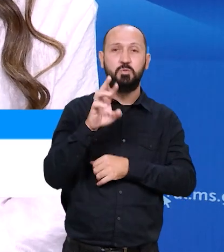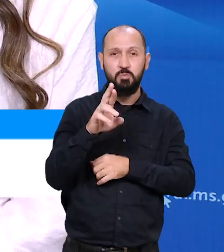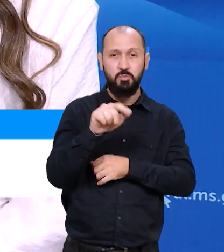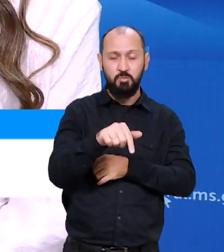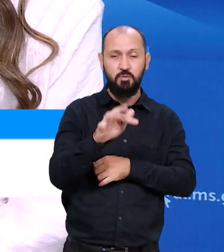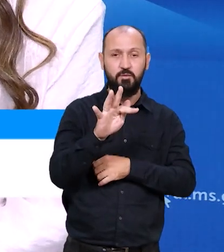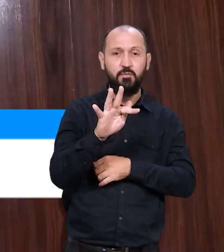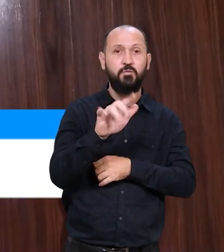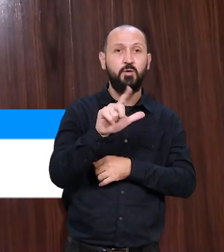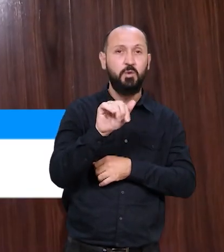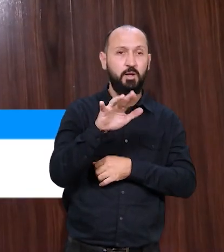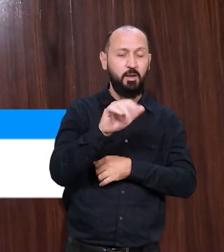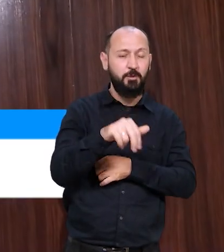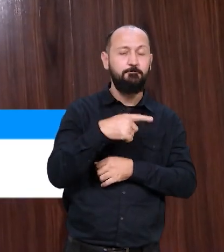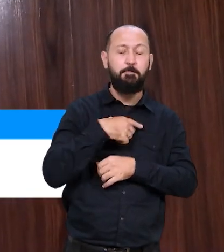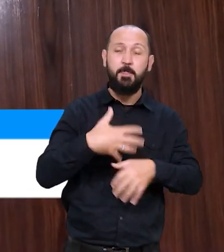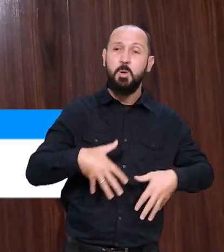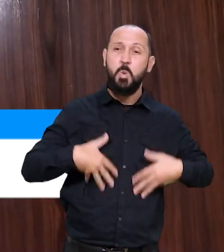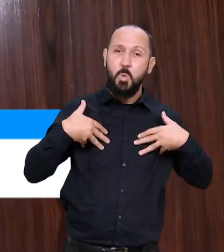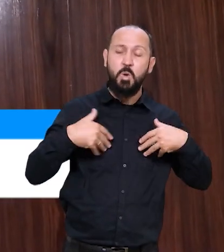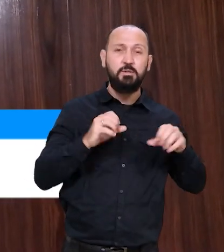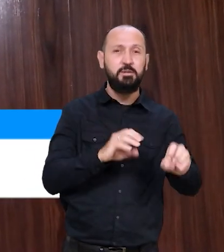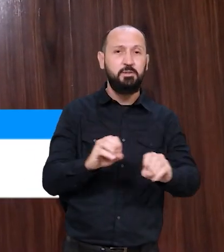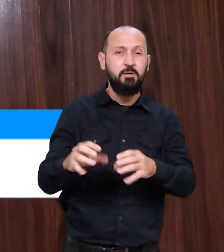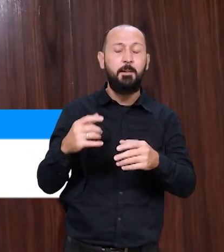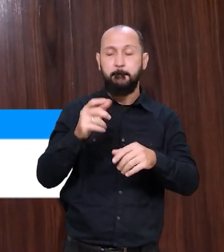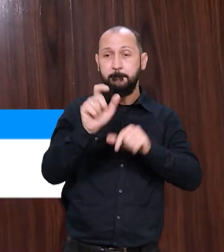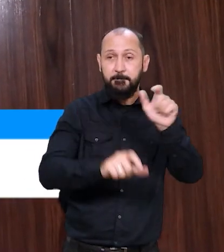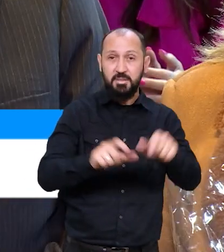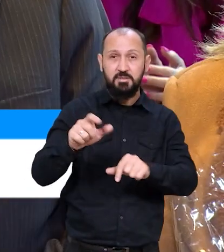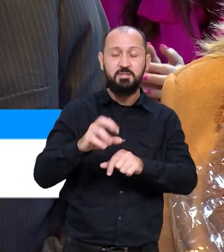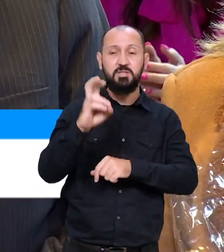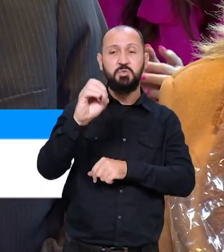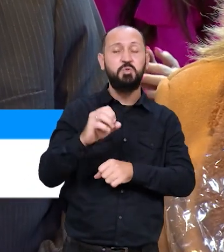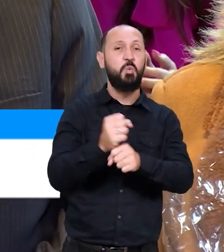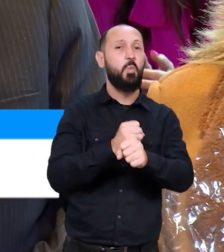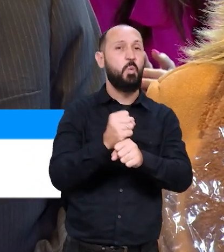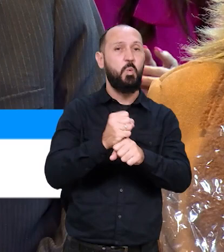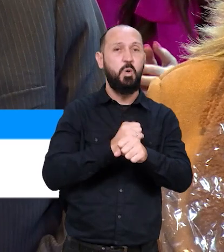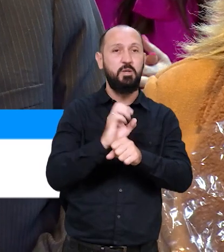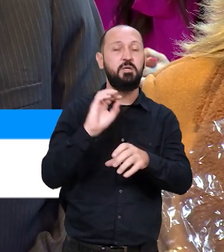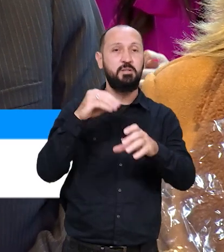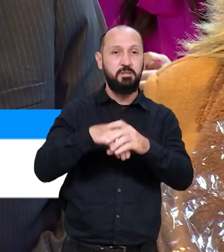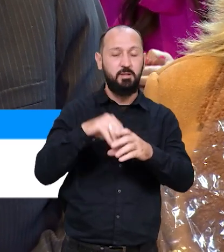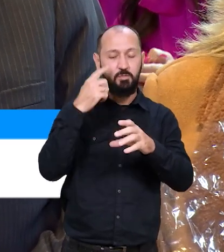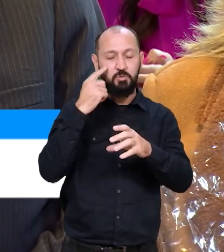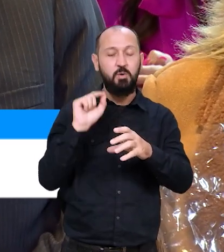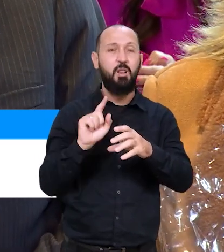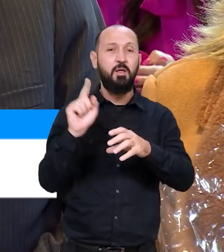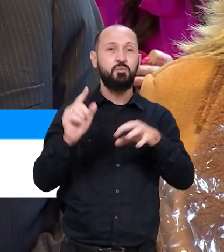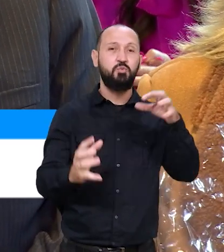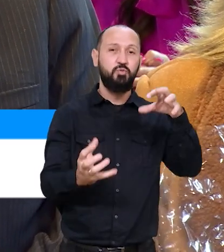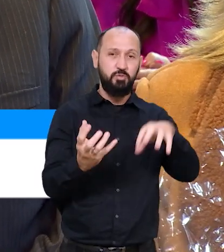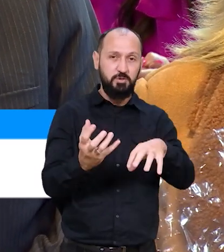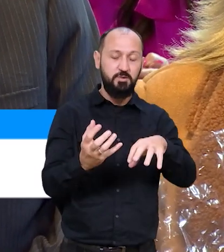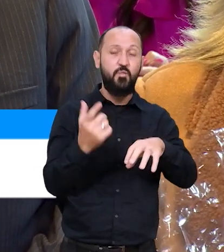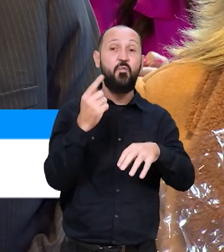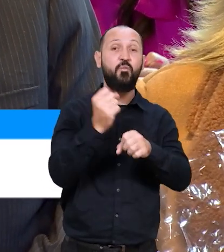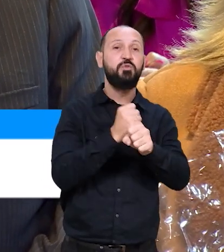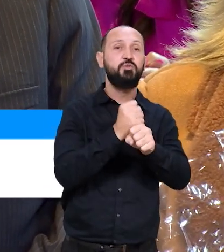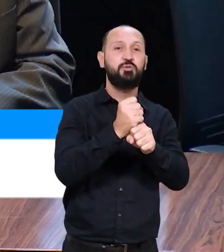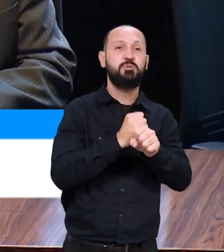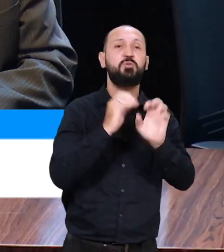se dedica. O doutor Florian é um entusiasta da educação, é uma pessoa que já está há 50 anos